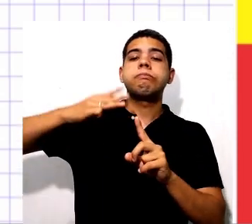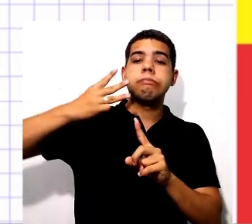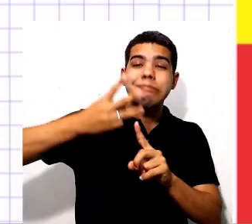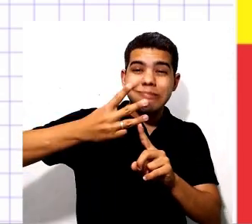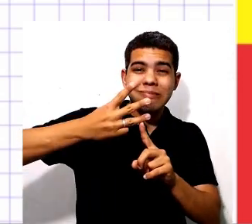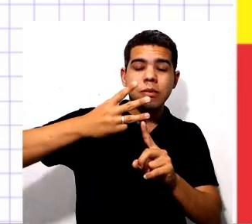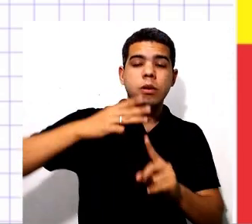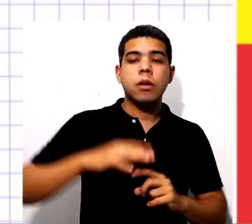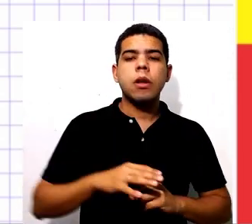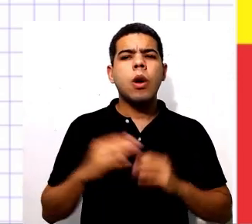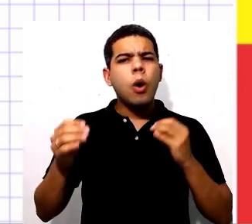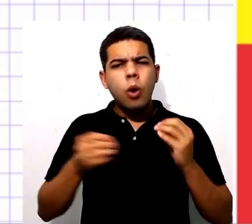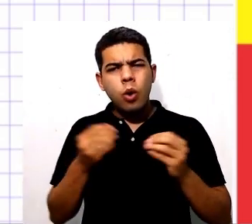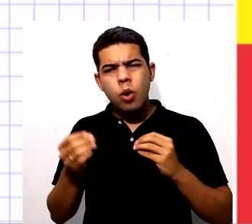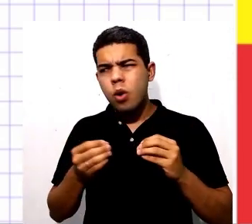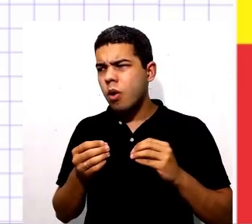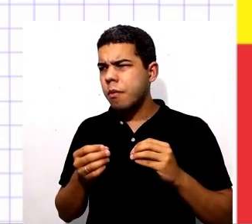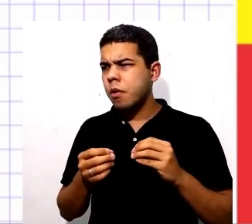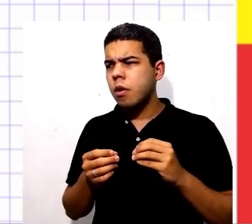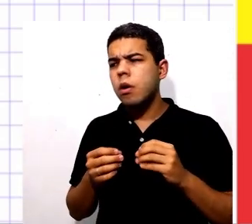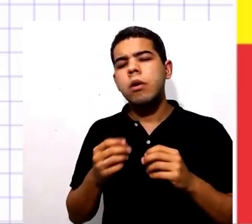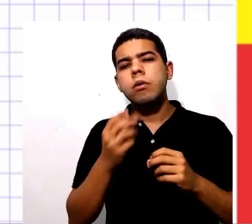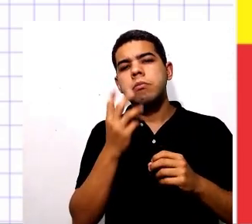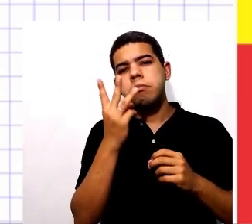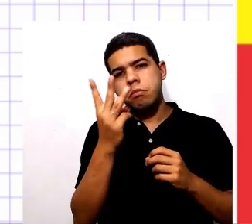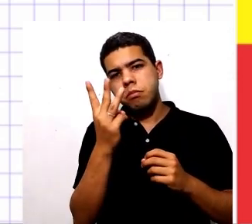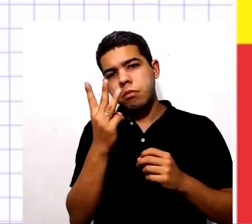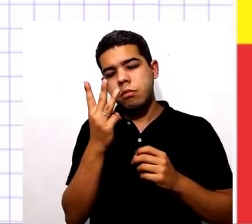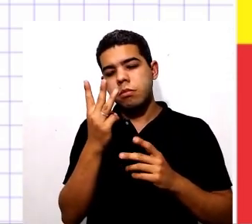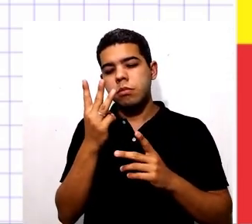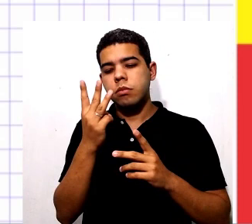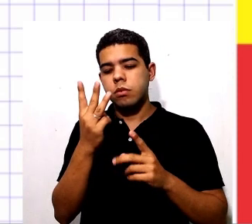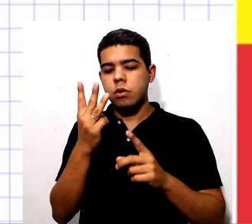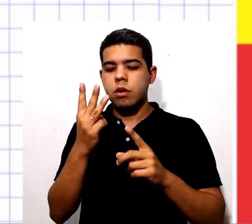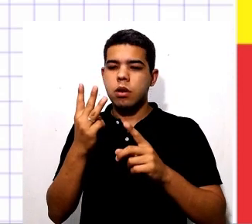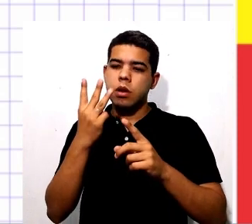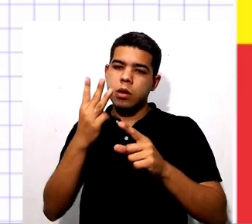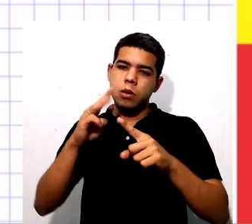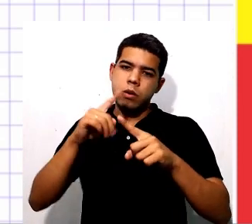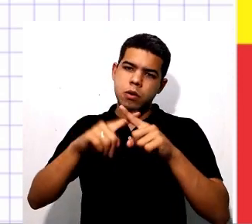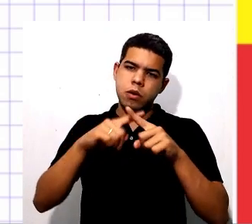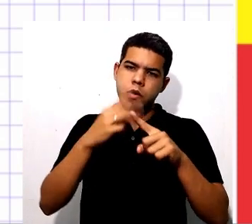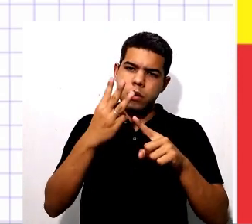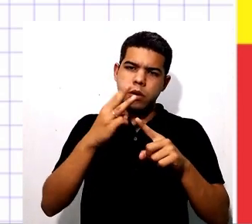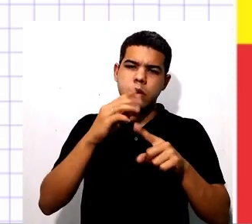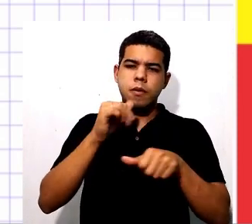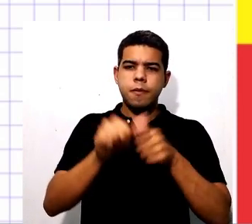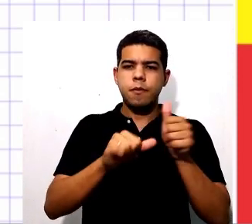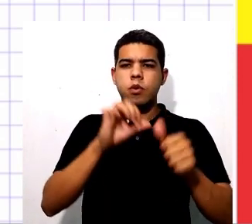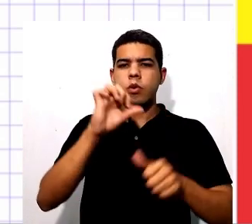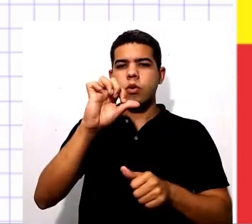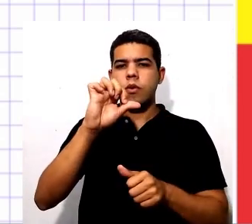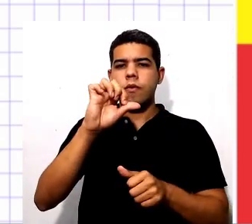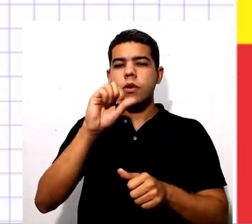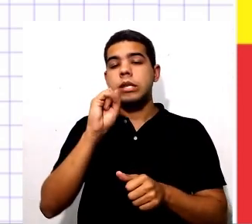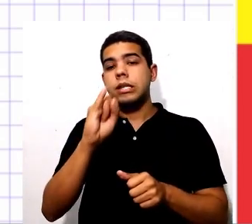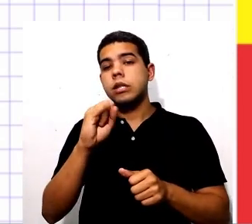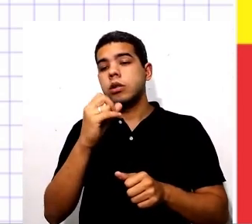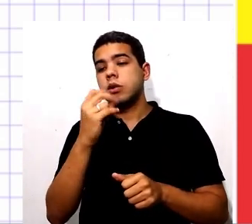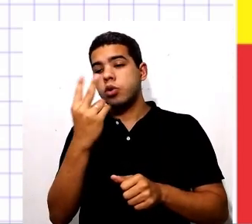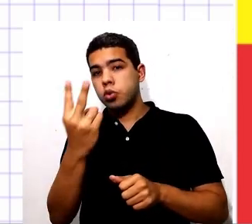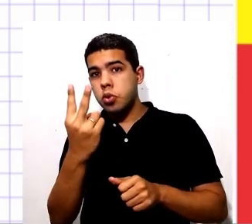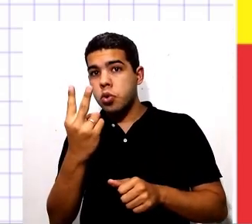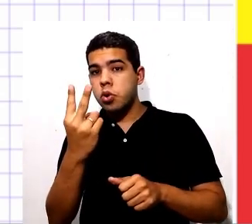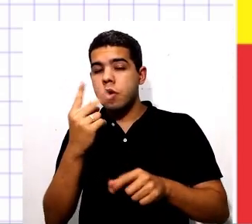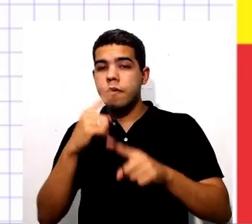9. Se é 2, 2 vezes 3 vai ser 6. Se é 4, 4 vezes 3 vai ser 12. Triplicar é multiplicar por 3.